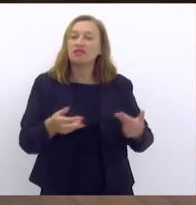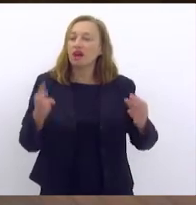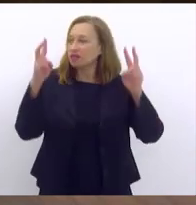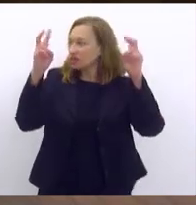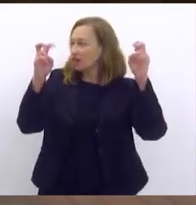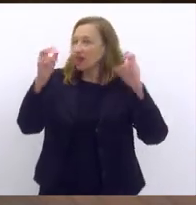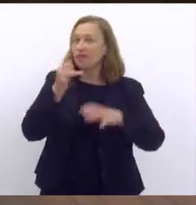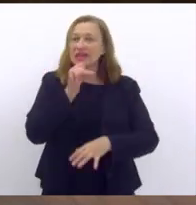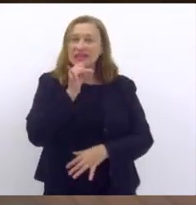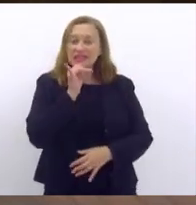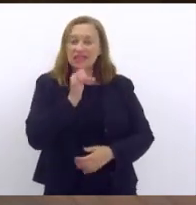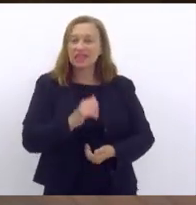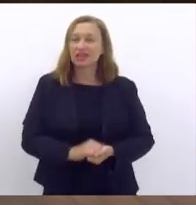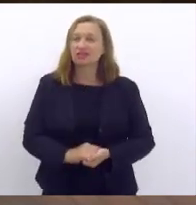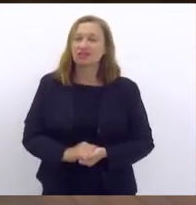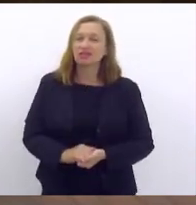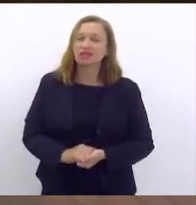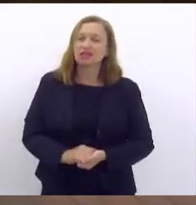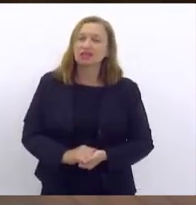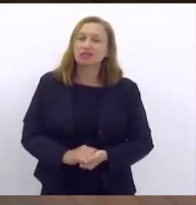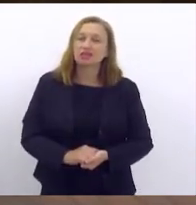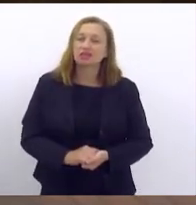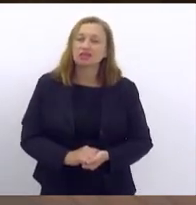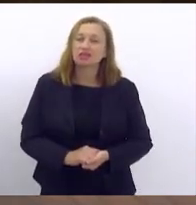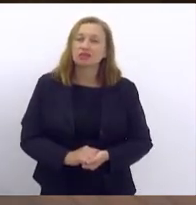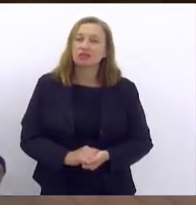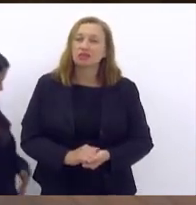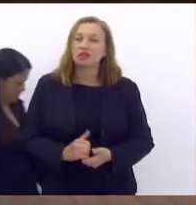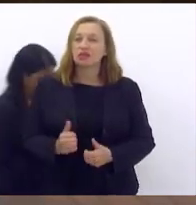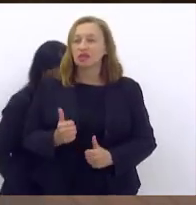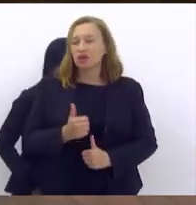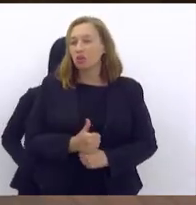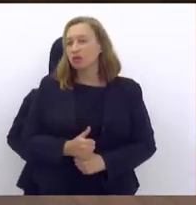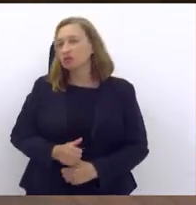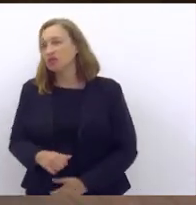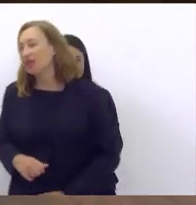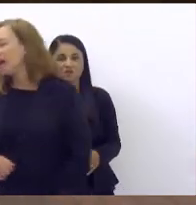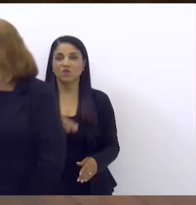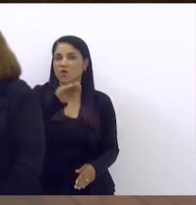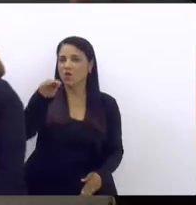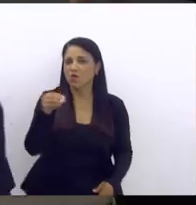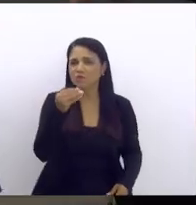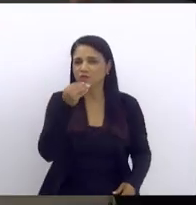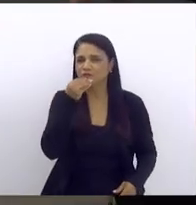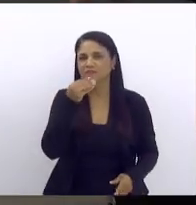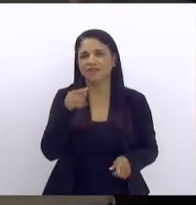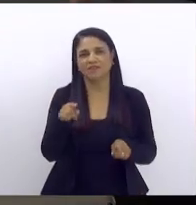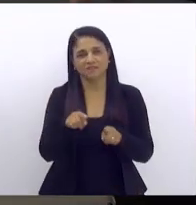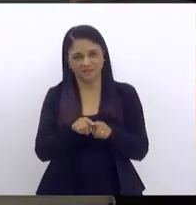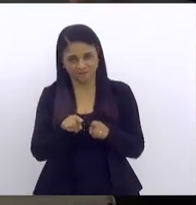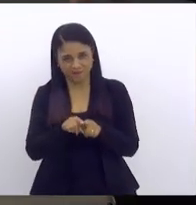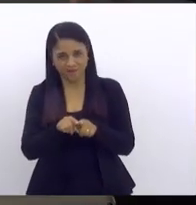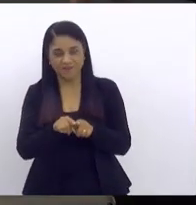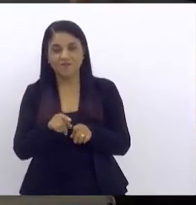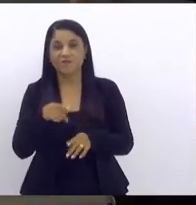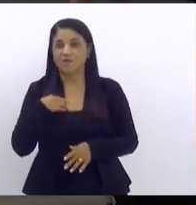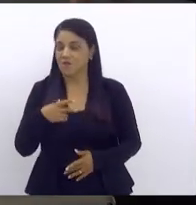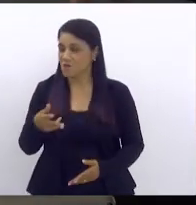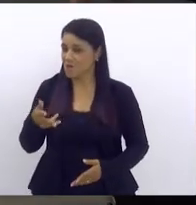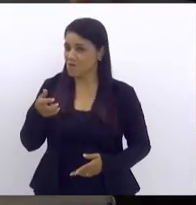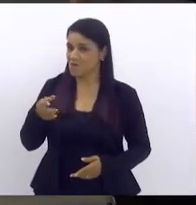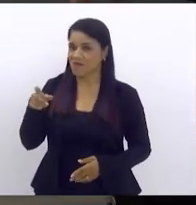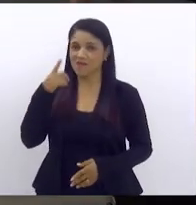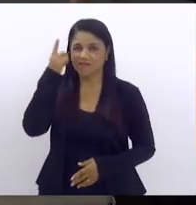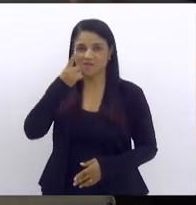por exemplo, a questão da repressão, a questão das oportunidades, veja que a deputada Renata Souza, a questão